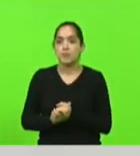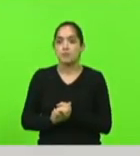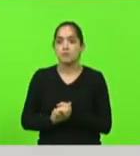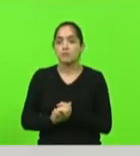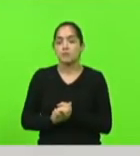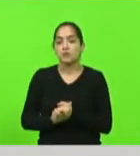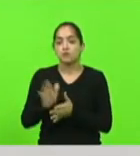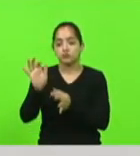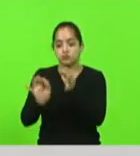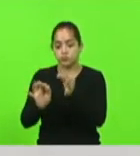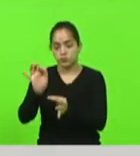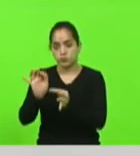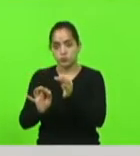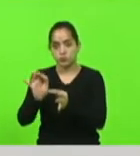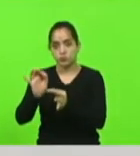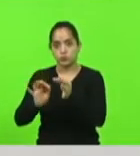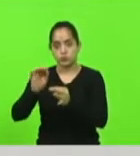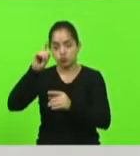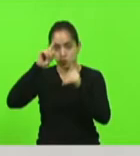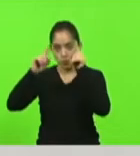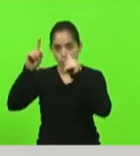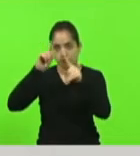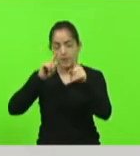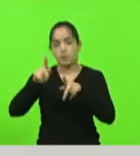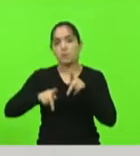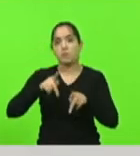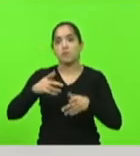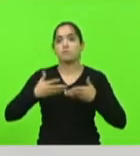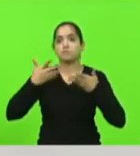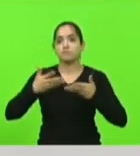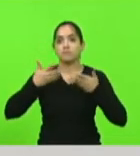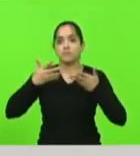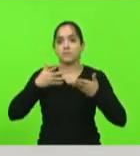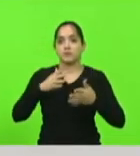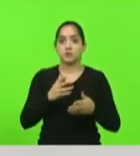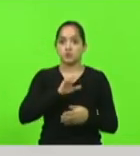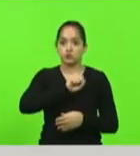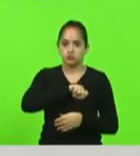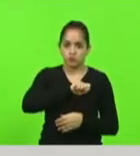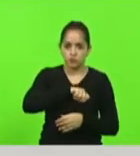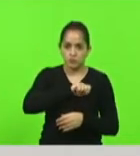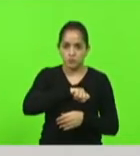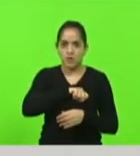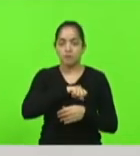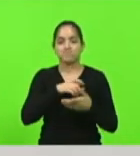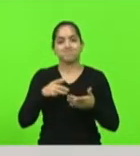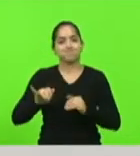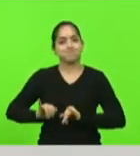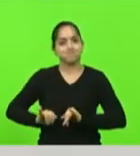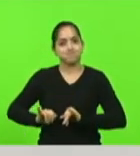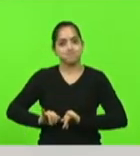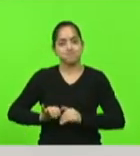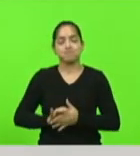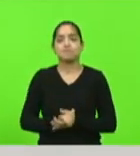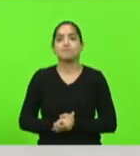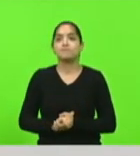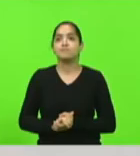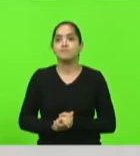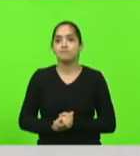justo governa, o povo se alegra. Quando os perversos estão no poder, o povo geme. Muito obrigado pela atenção.